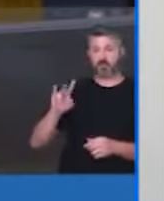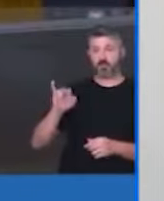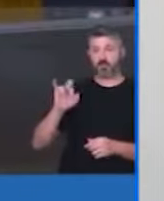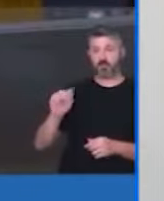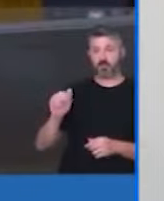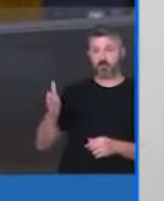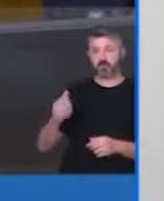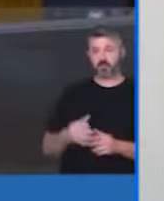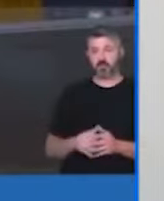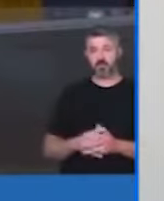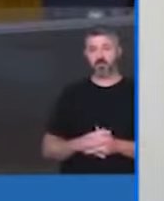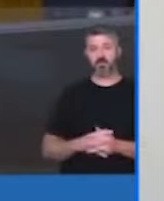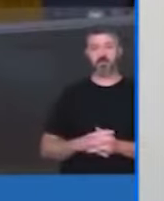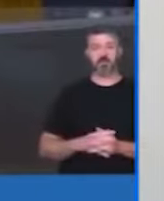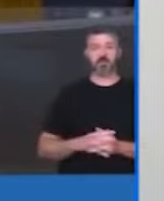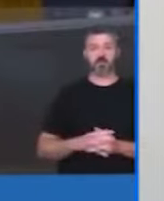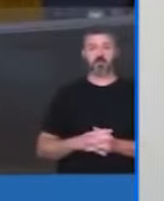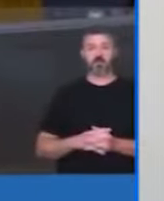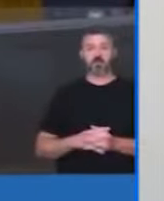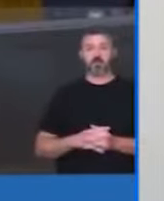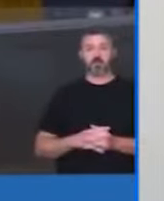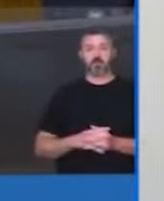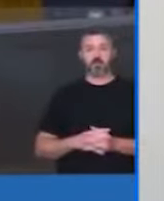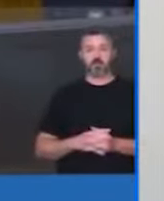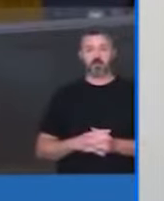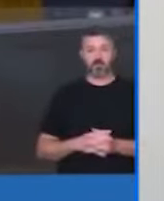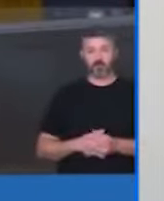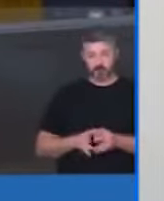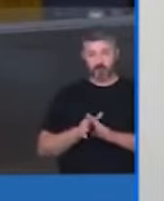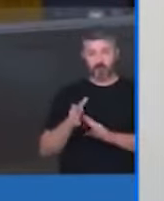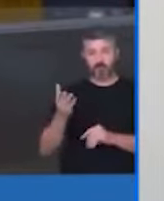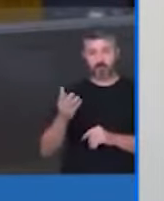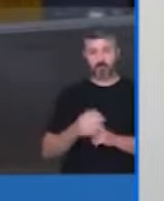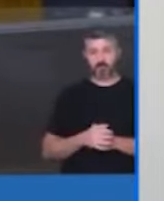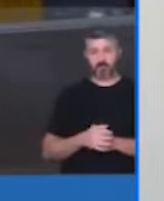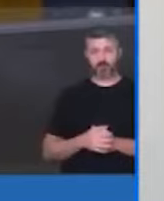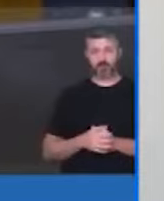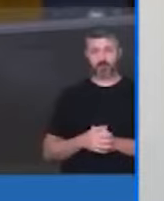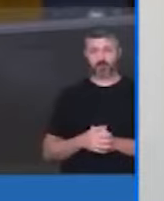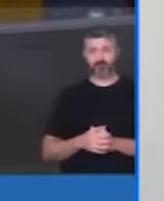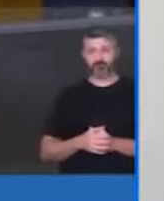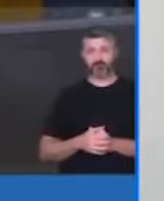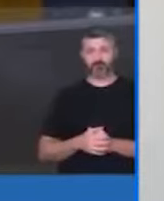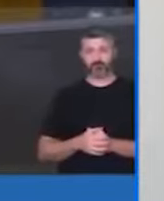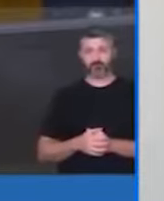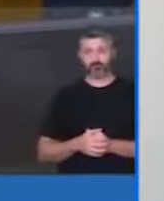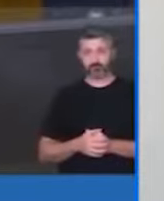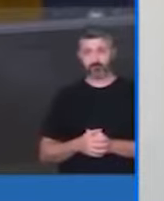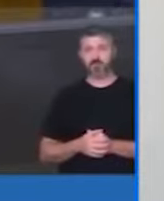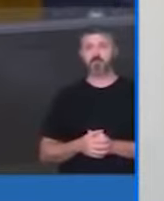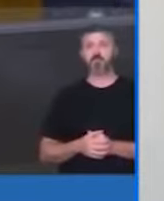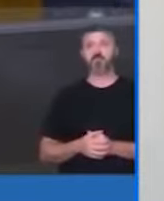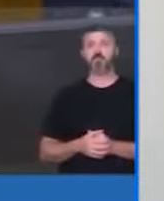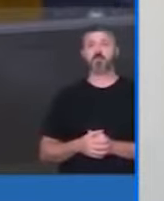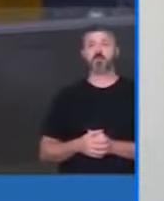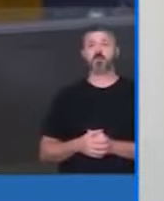Então é sobre isso que a gente está falando. E de novo, ontem eu ainda comentava com os colegas, de novo, não interessa o